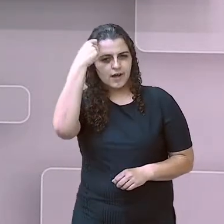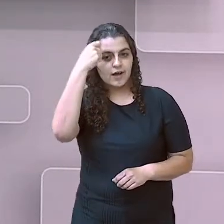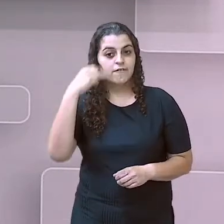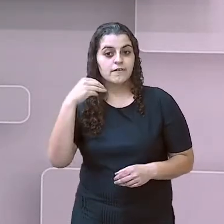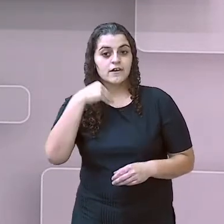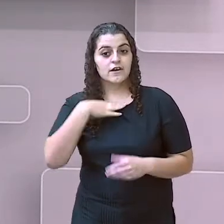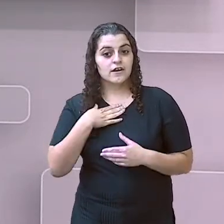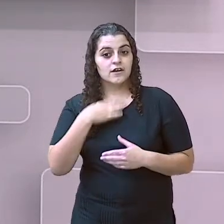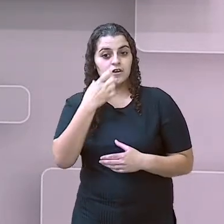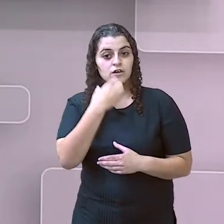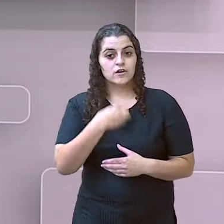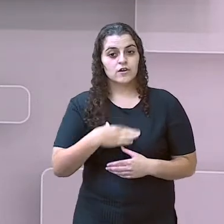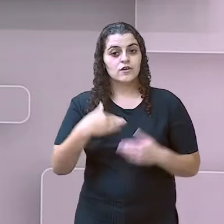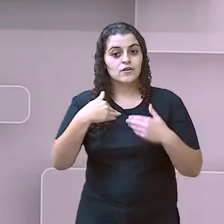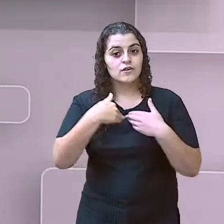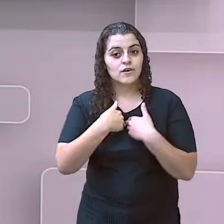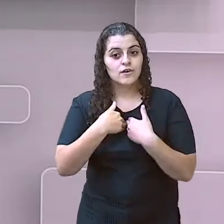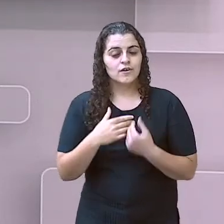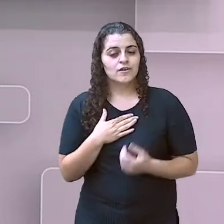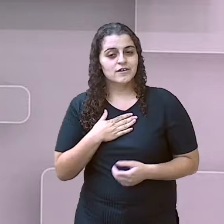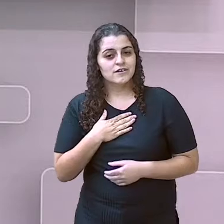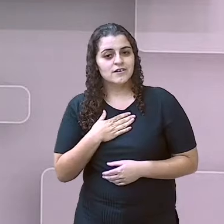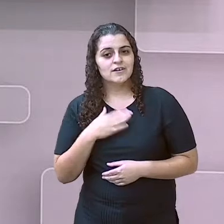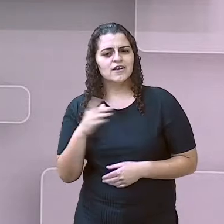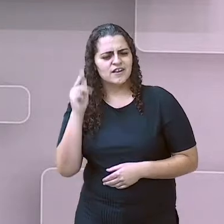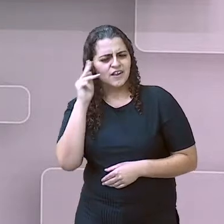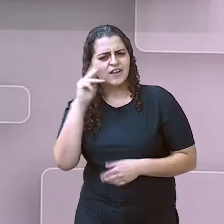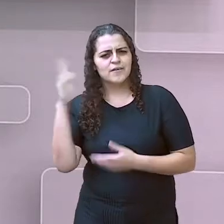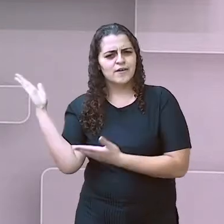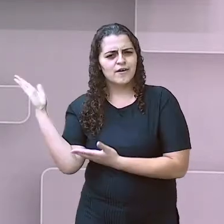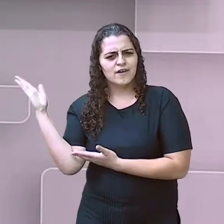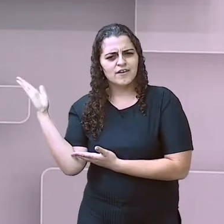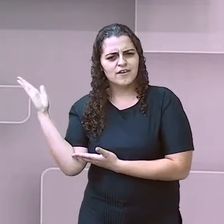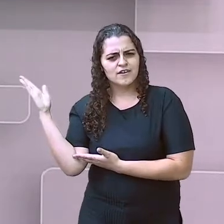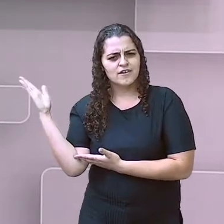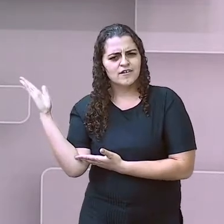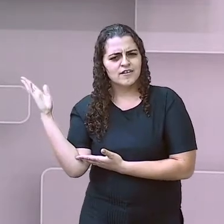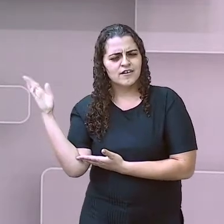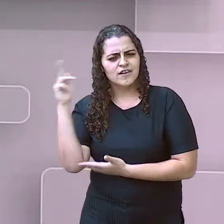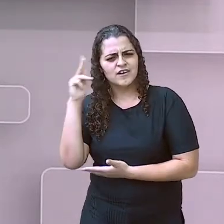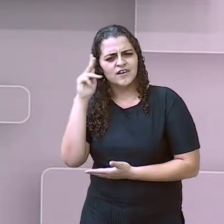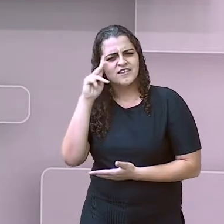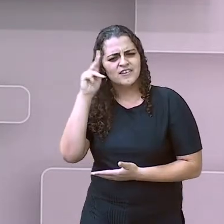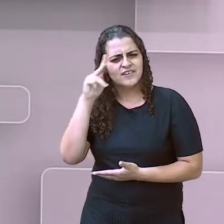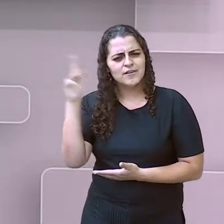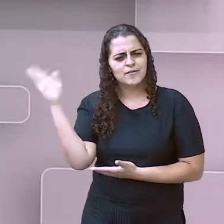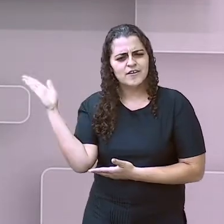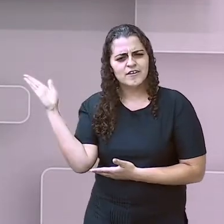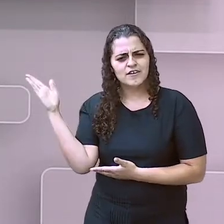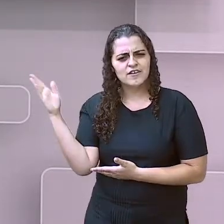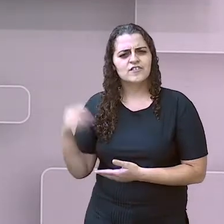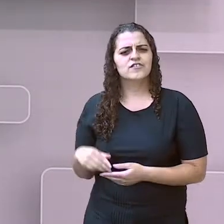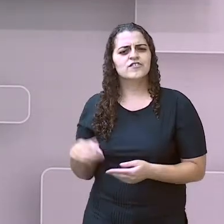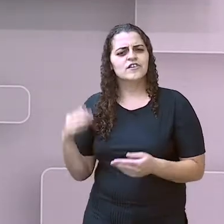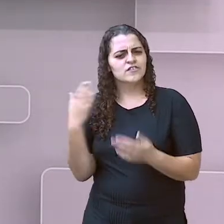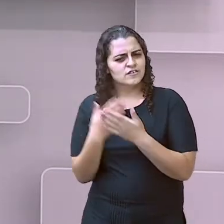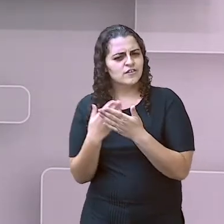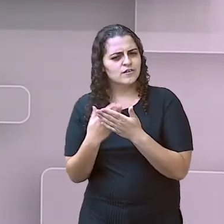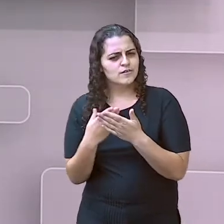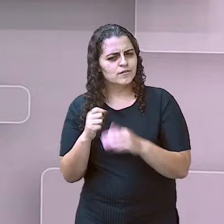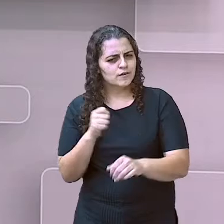nós. Lembram-se dessa imagem? Então, essa aula, nós estudamos ela na